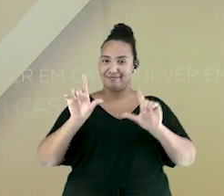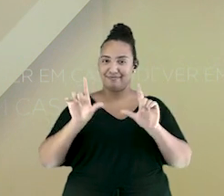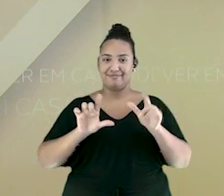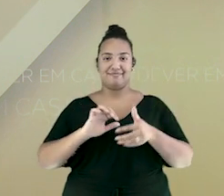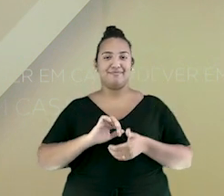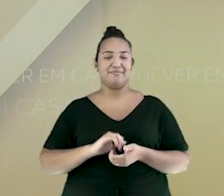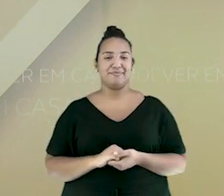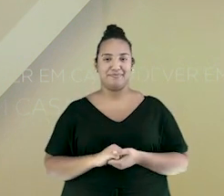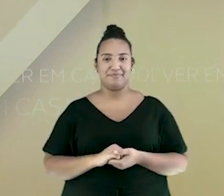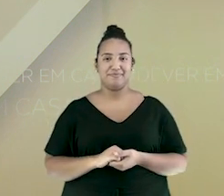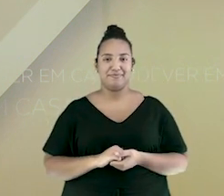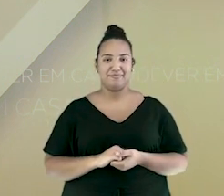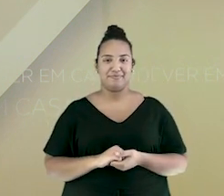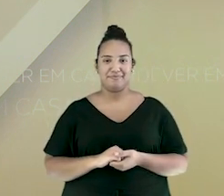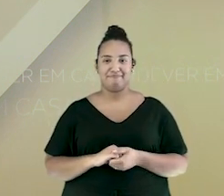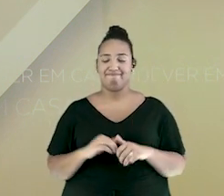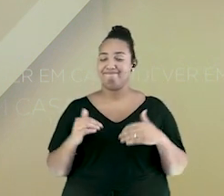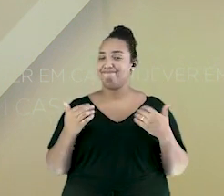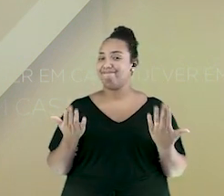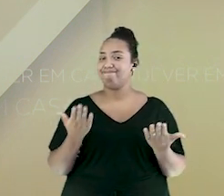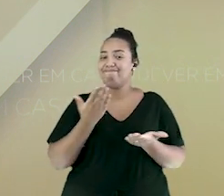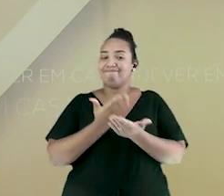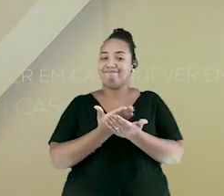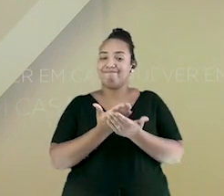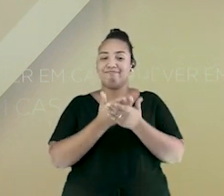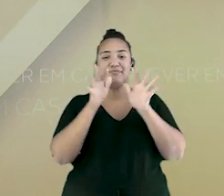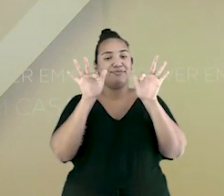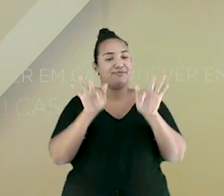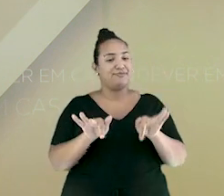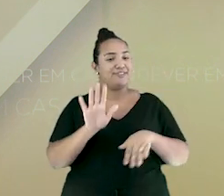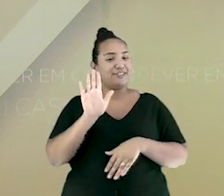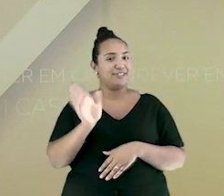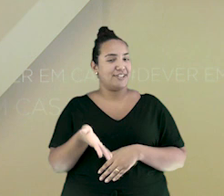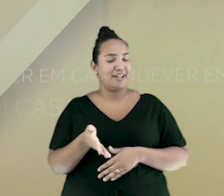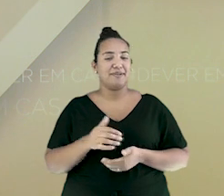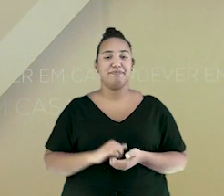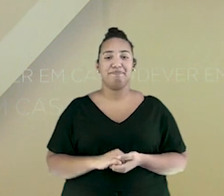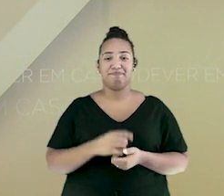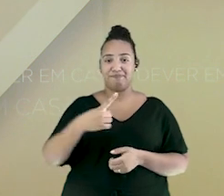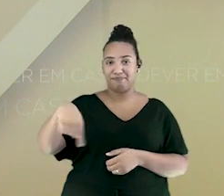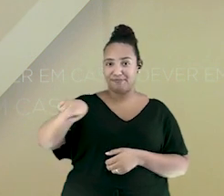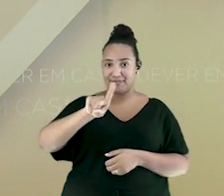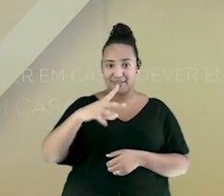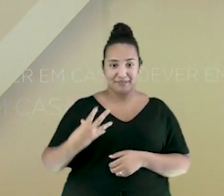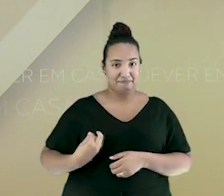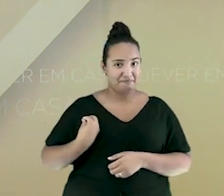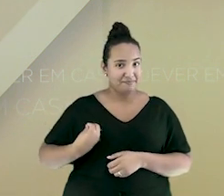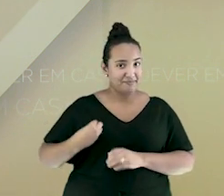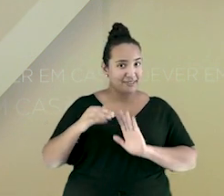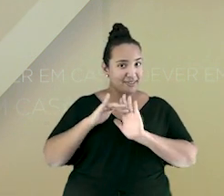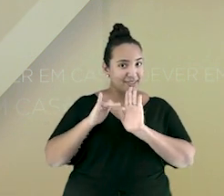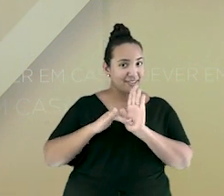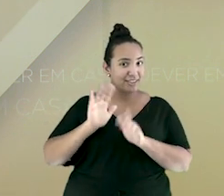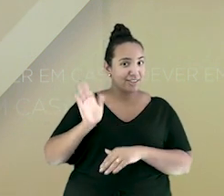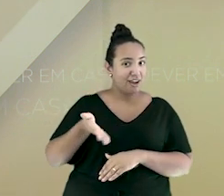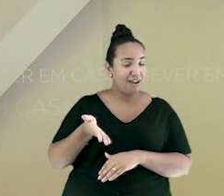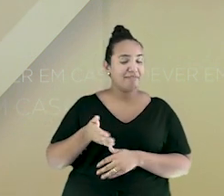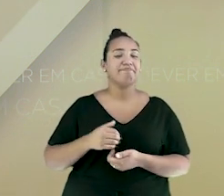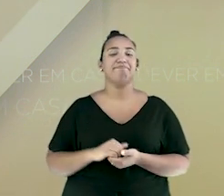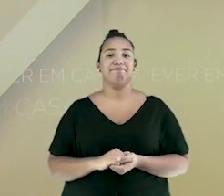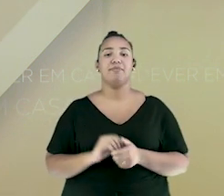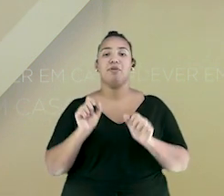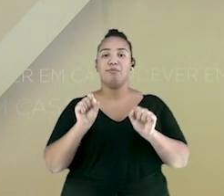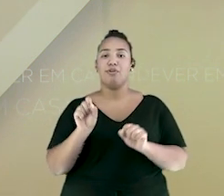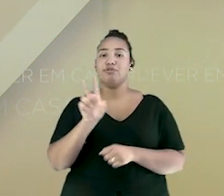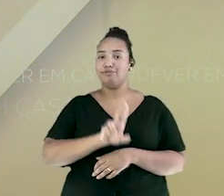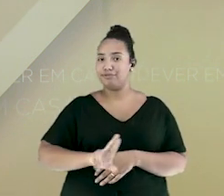@deverimcasa_na-tv. Bom, nossa aula está chegando ao fim. Já marcou sua presença aqui conosco? Você pode fazer isso